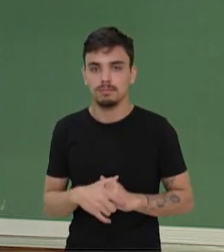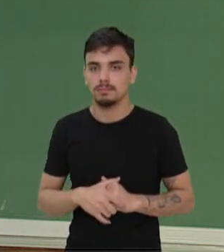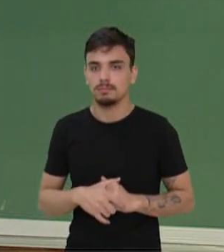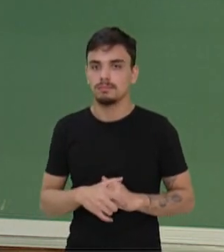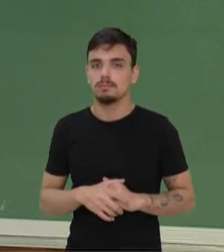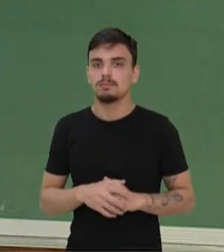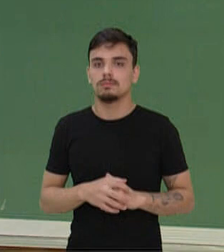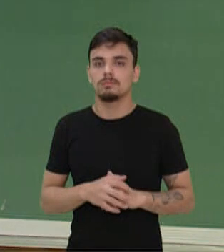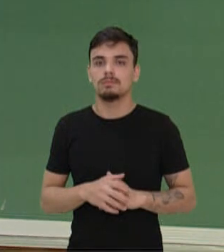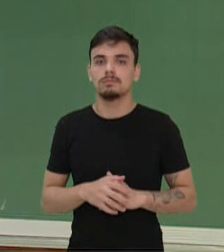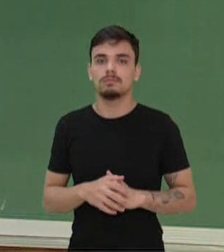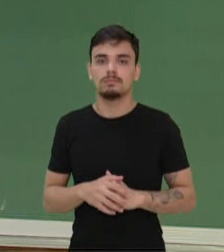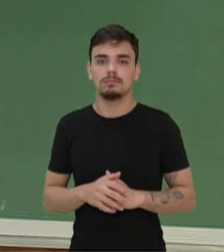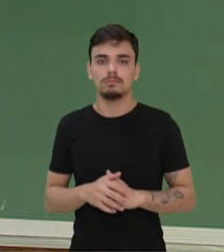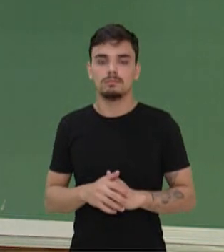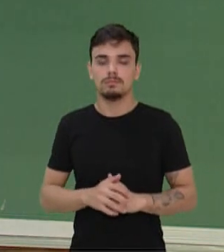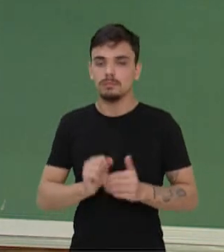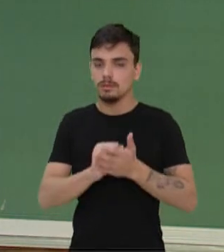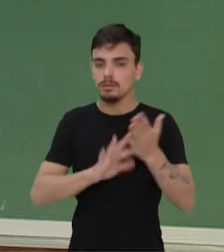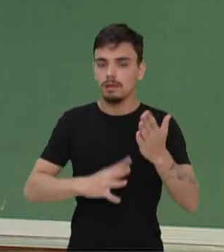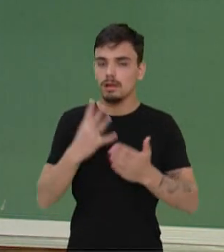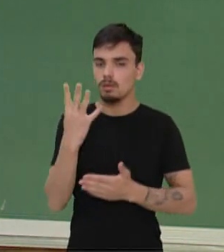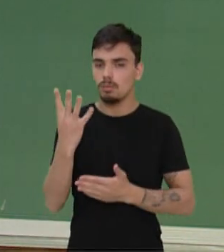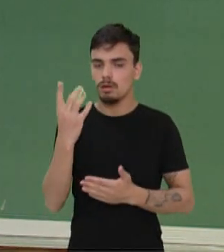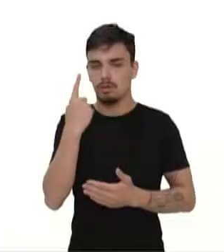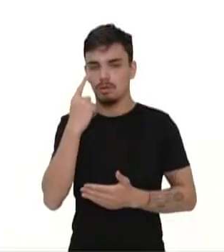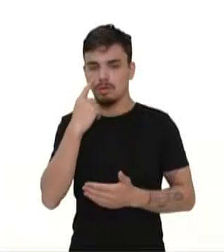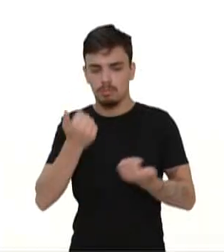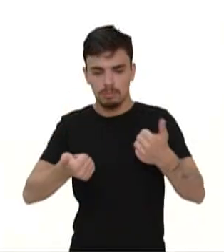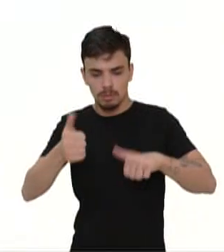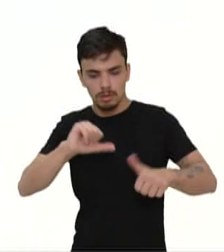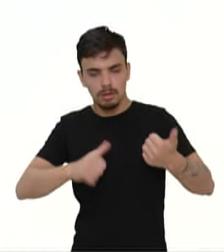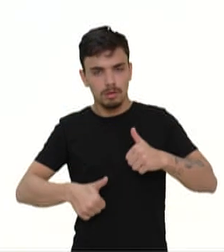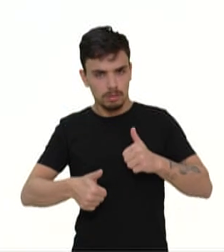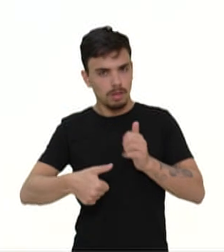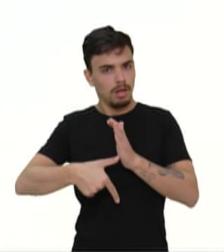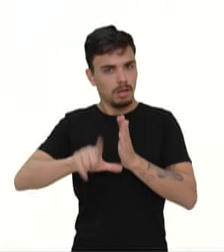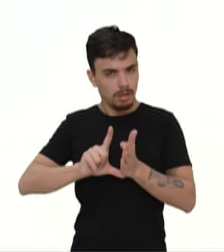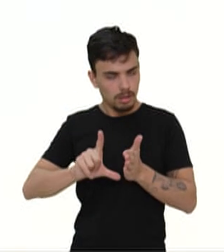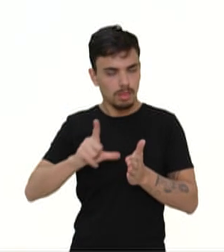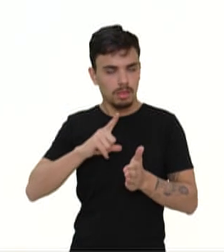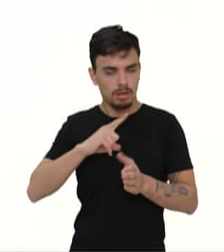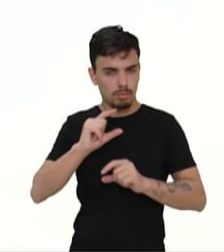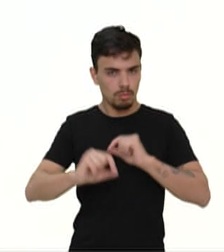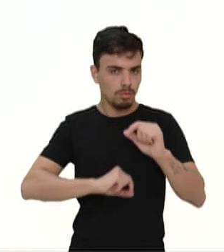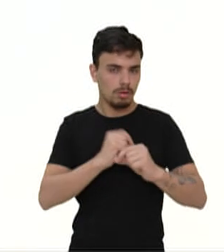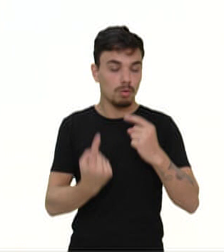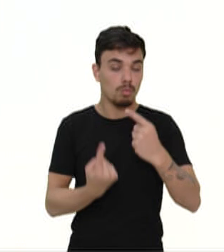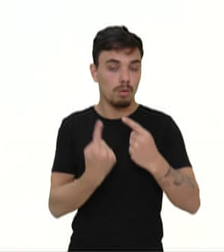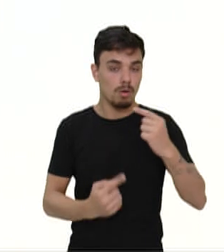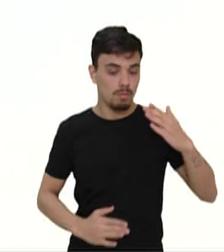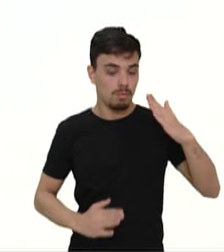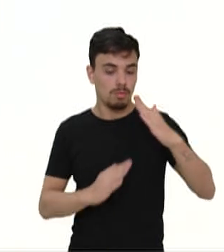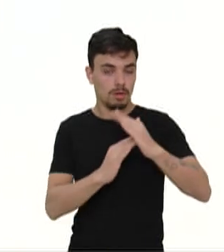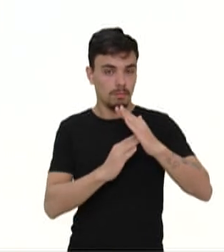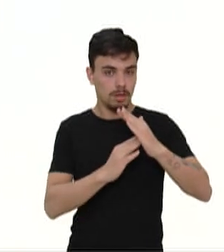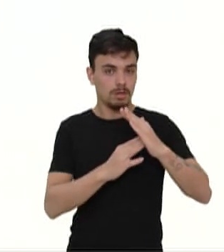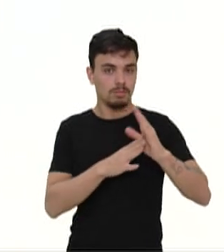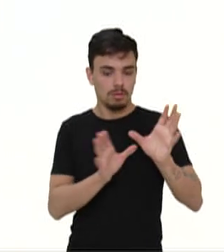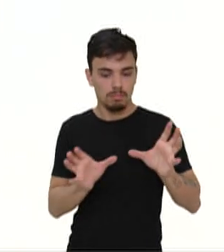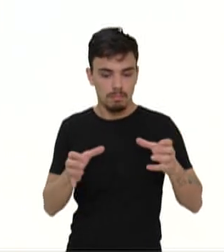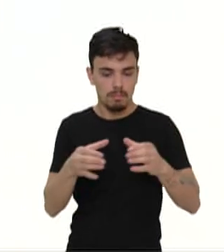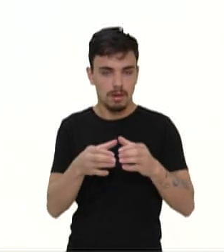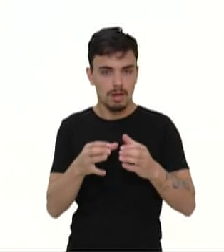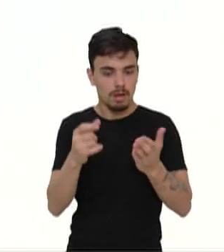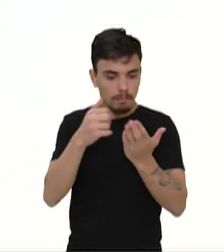Bom, o exercício 4 diz assim, né? Com base no experimento descrito no exercício anterior, qual é a concentração máxima de antibiótico